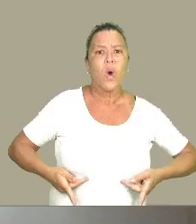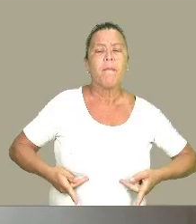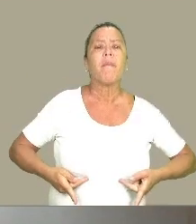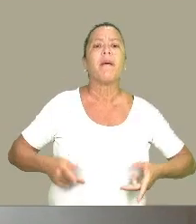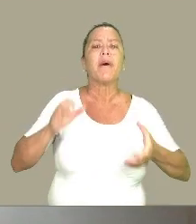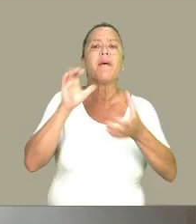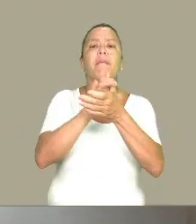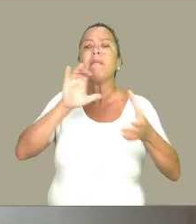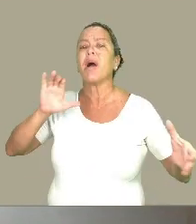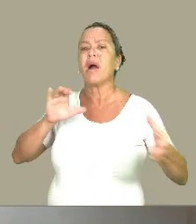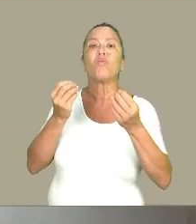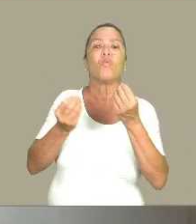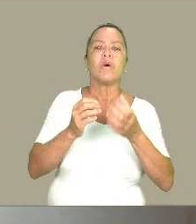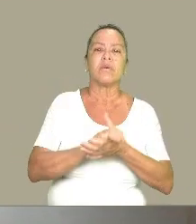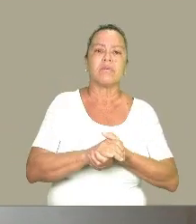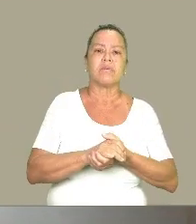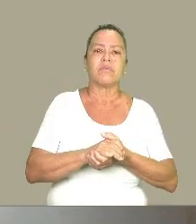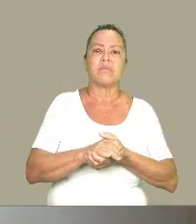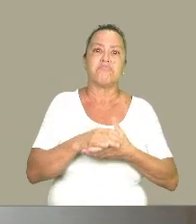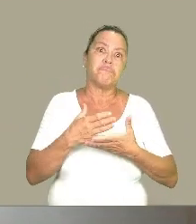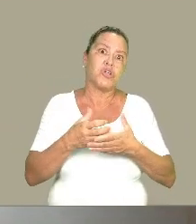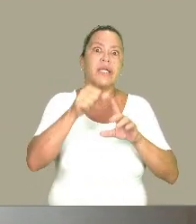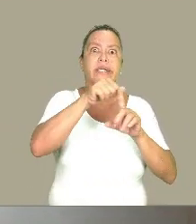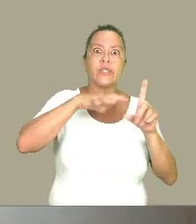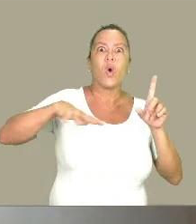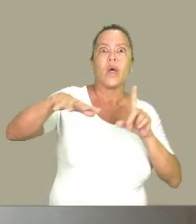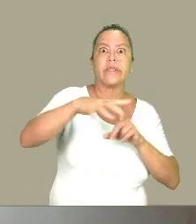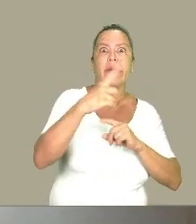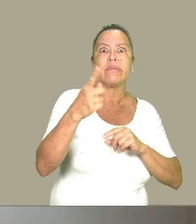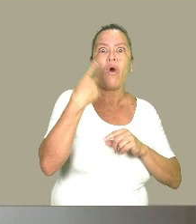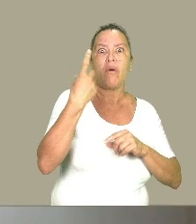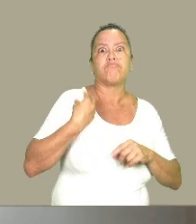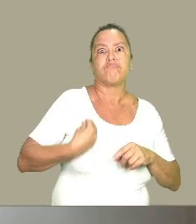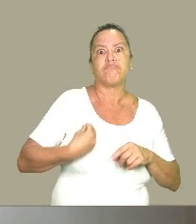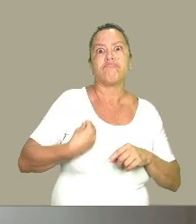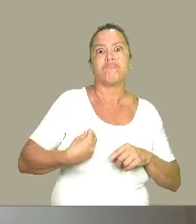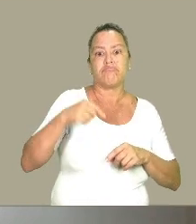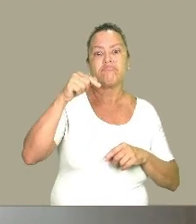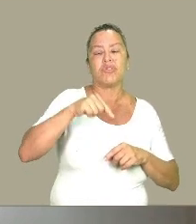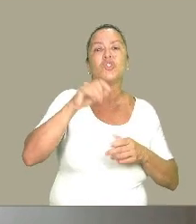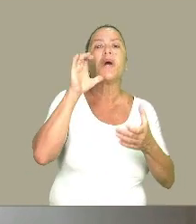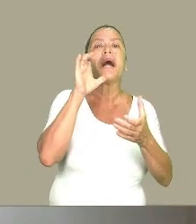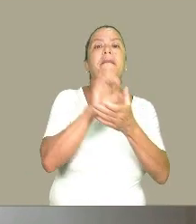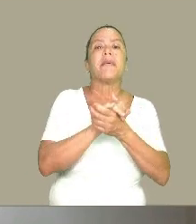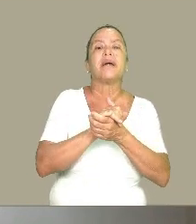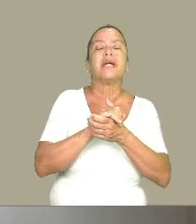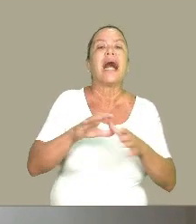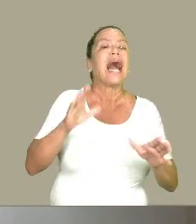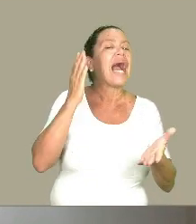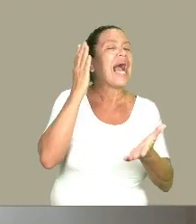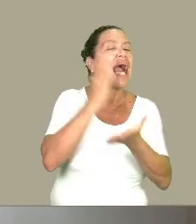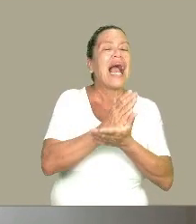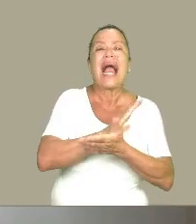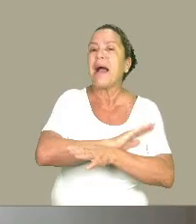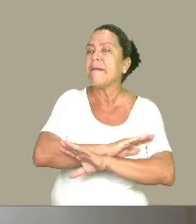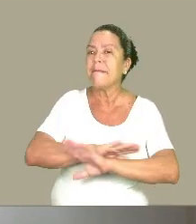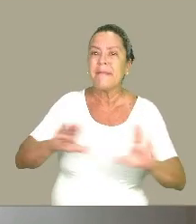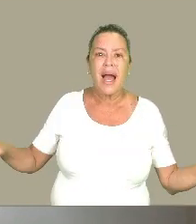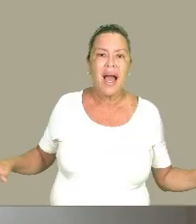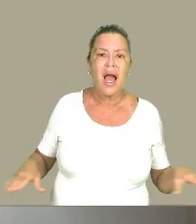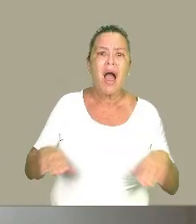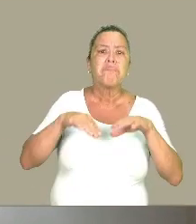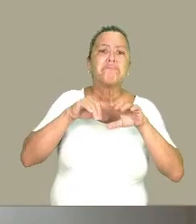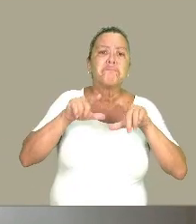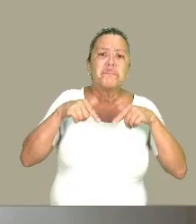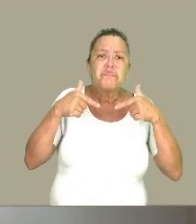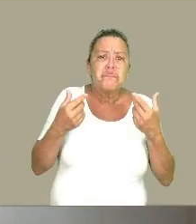do casamento? Se na atual sociedade que estamos, se o casamento fosse extinto, né, que efeito isso teria para a nossa